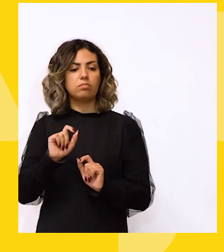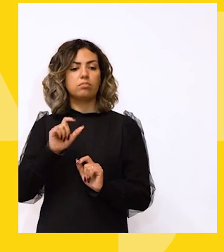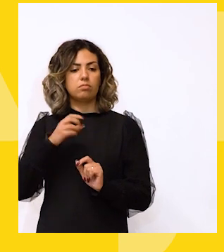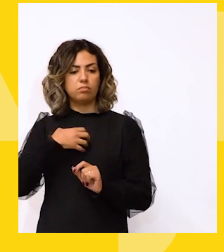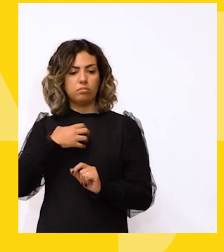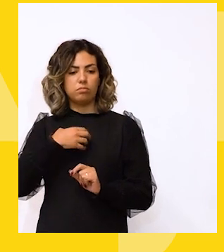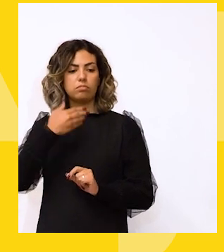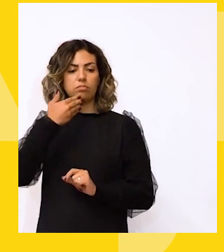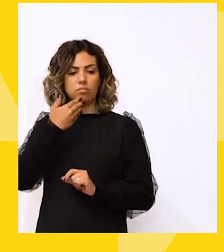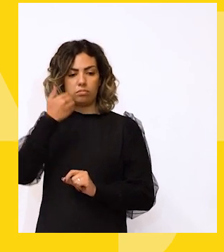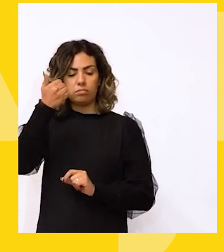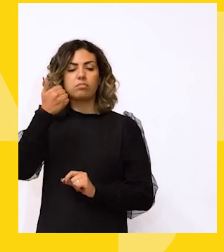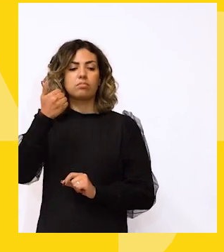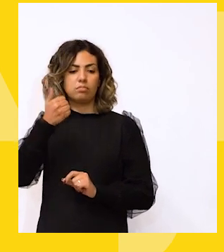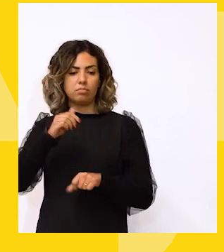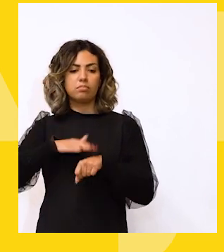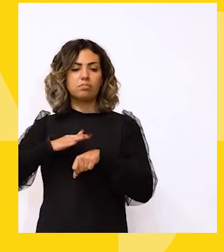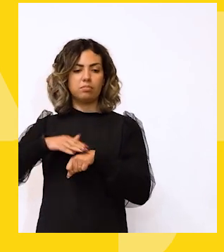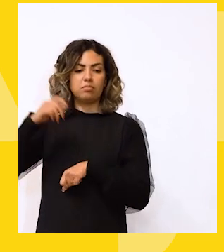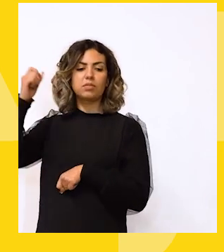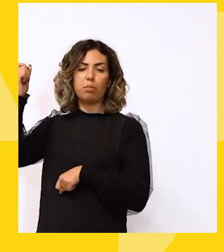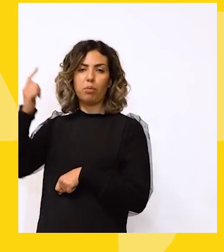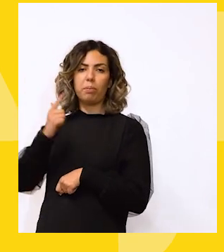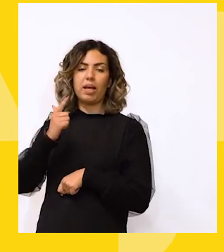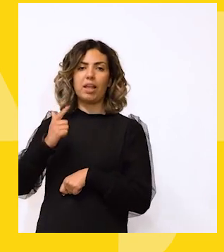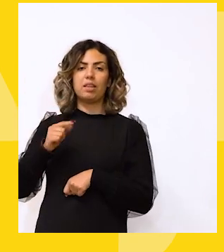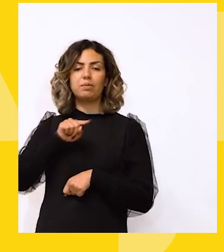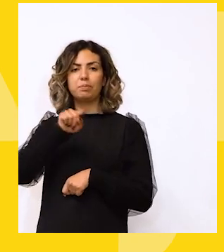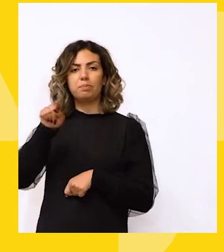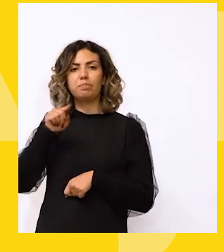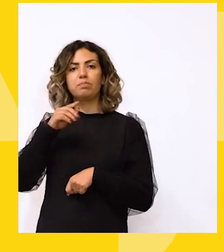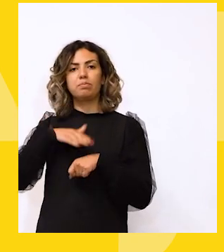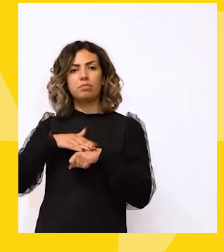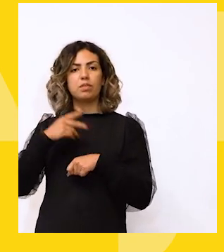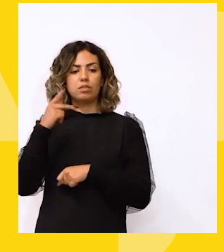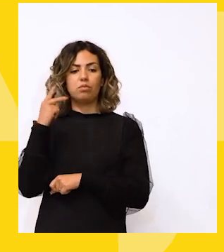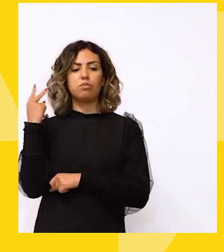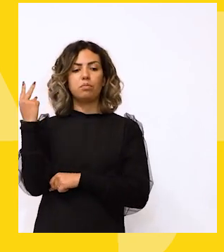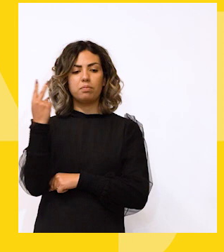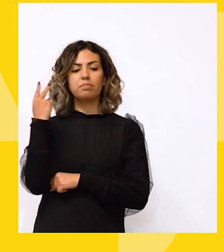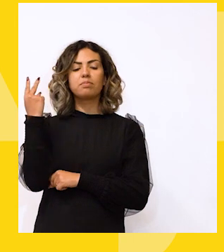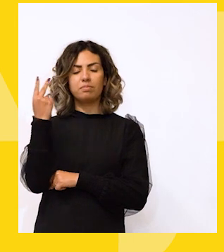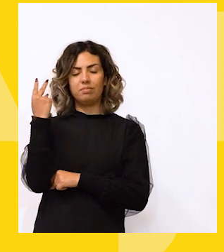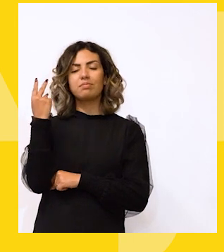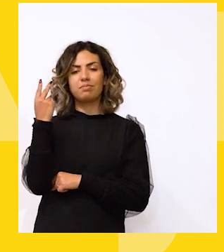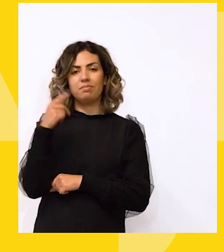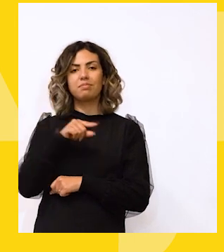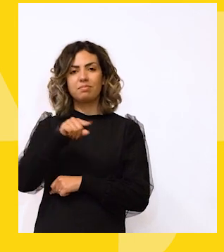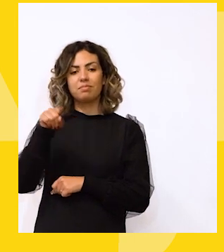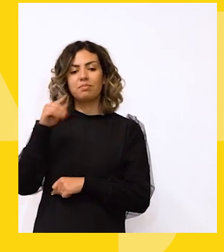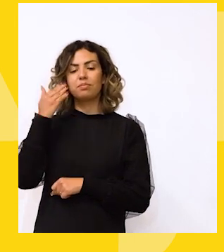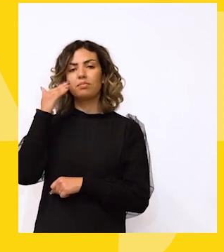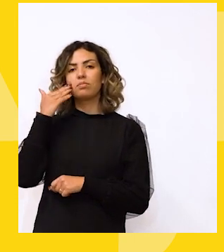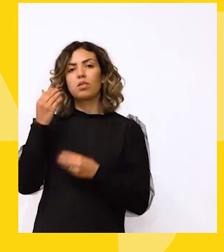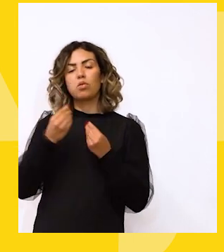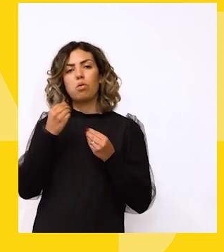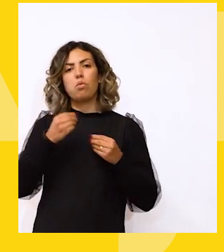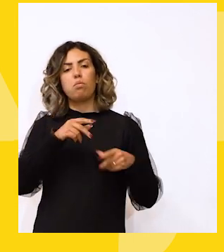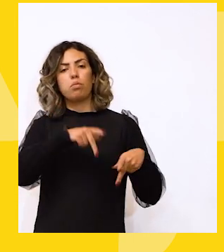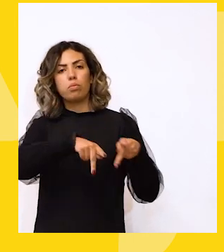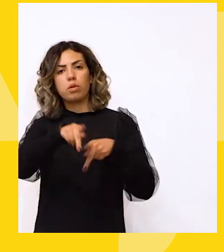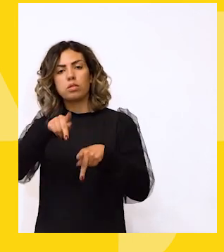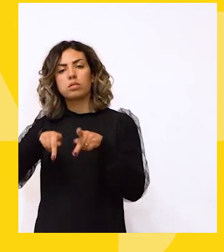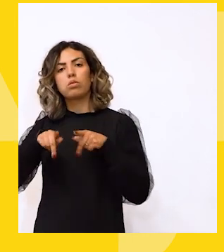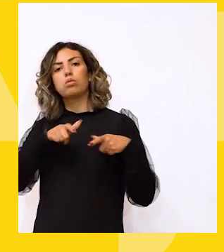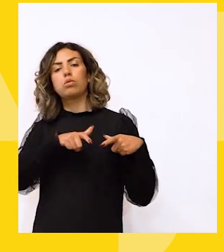que melhorem o aproveitamento do solo elaboração de produtos industrializados de alto valor nutritivo e determinar a bonificação para o produtores locais que adotarem